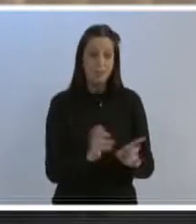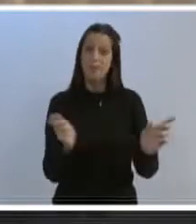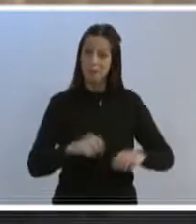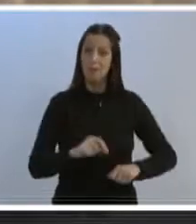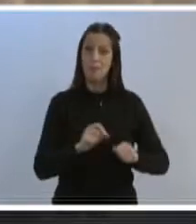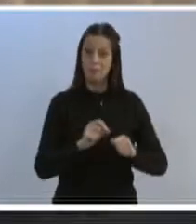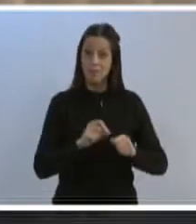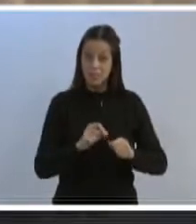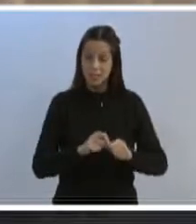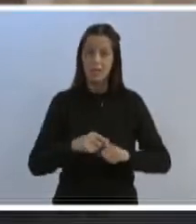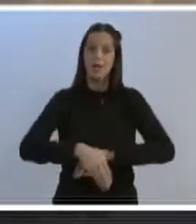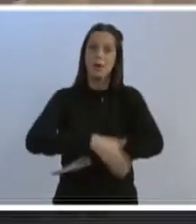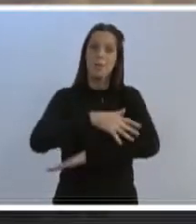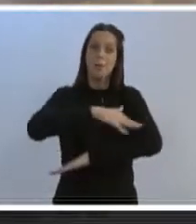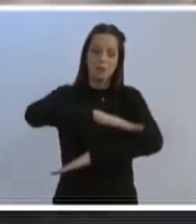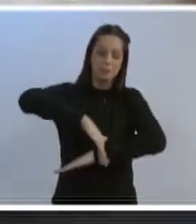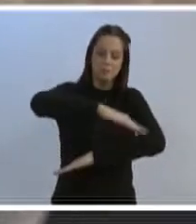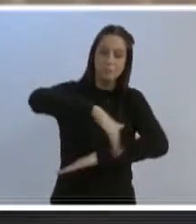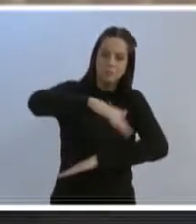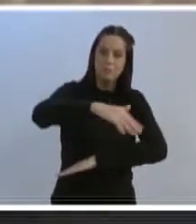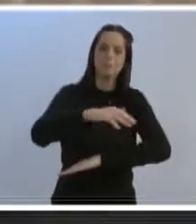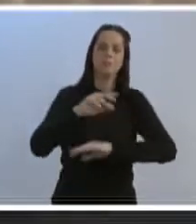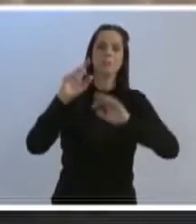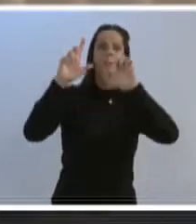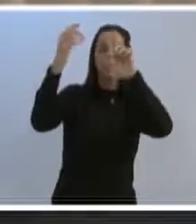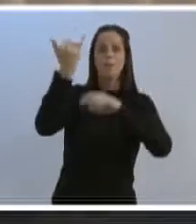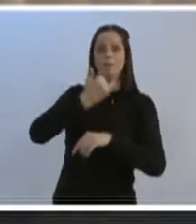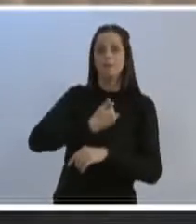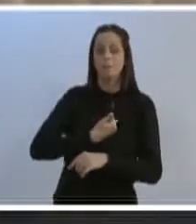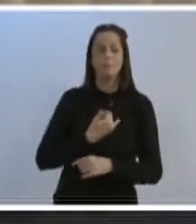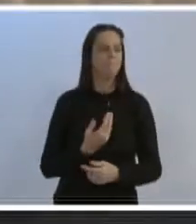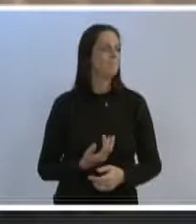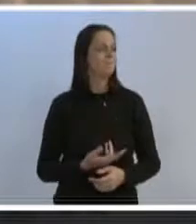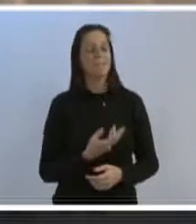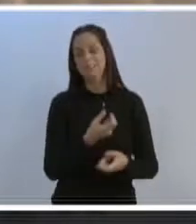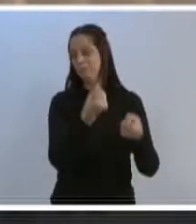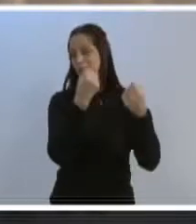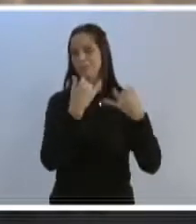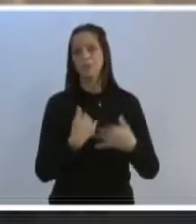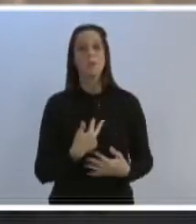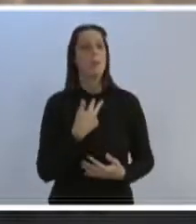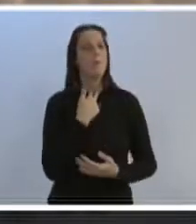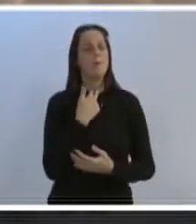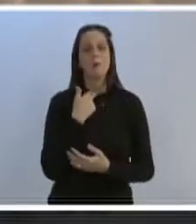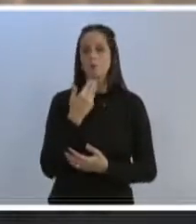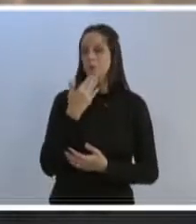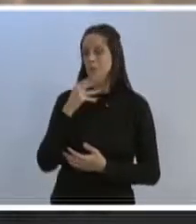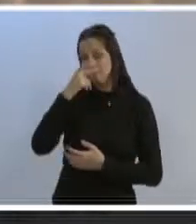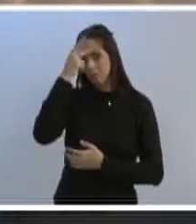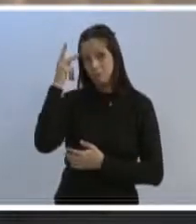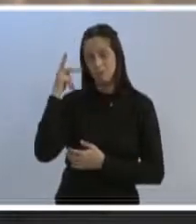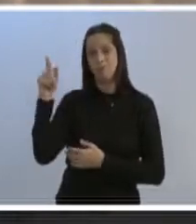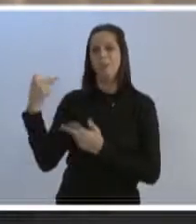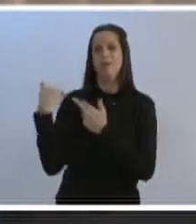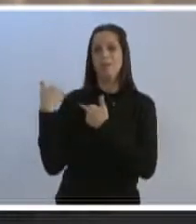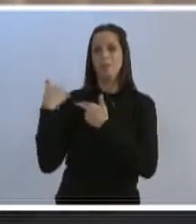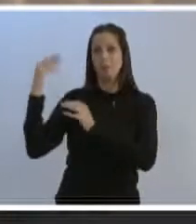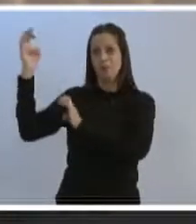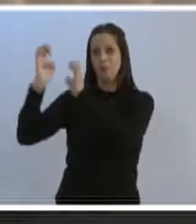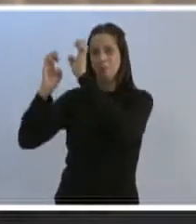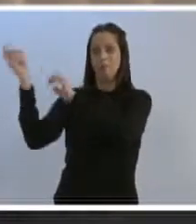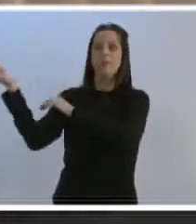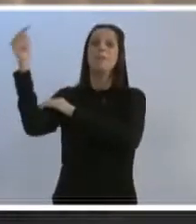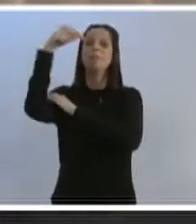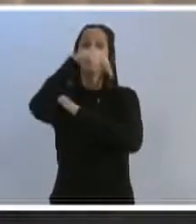precisa enviar a empresa vem de outra cidade pra cá pra fazer só uma parte da sinalização aí eu perguntei e quanto é que vale o preço